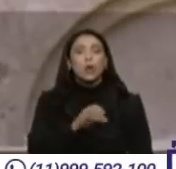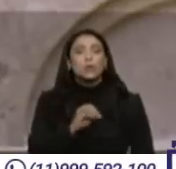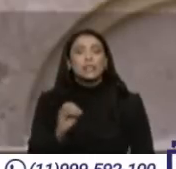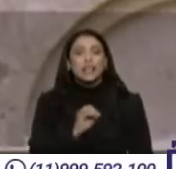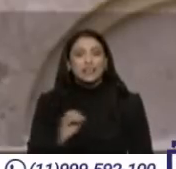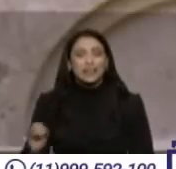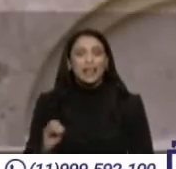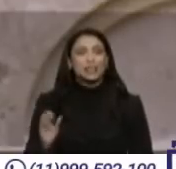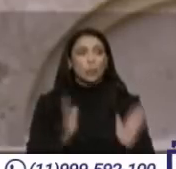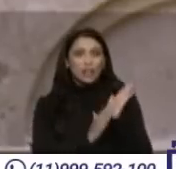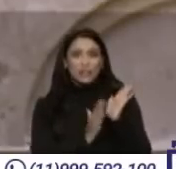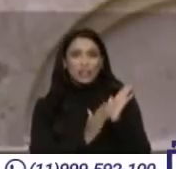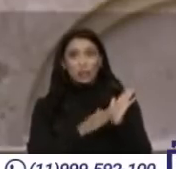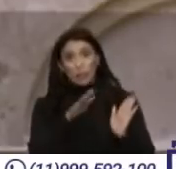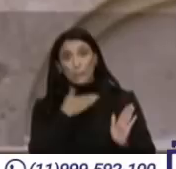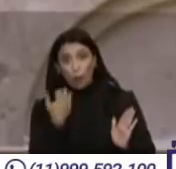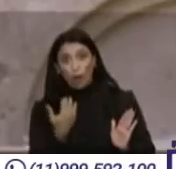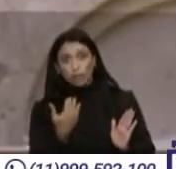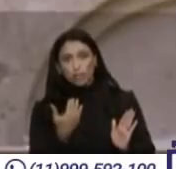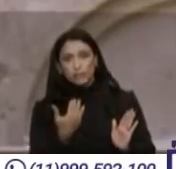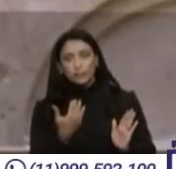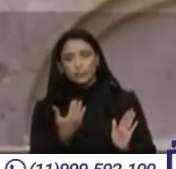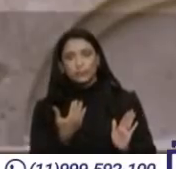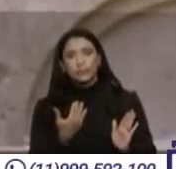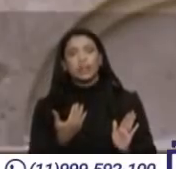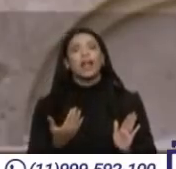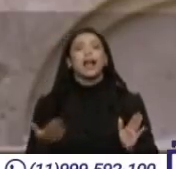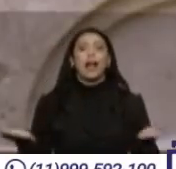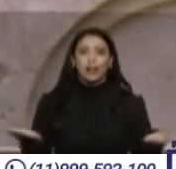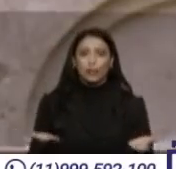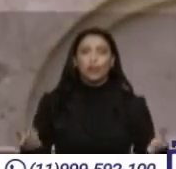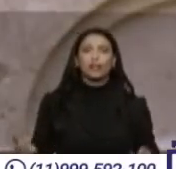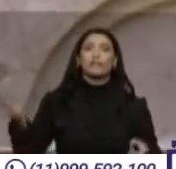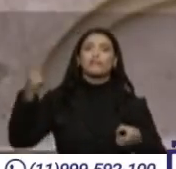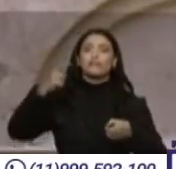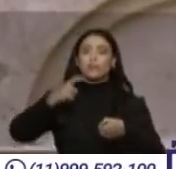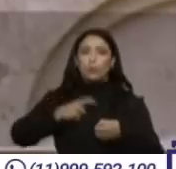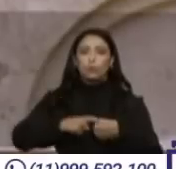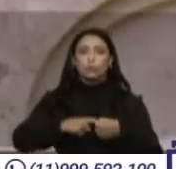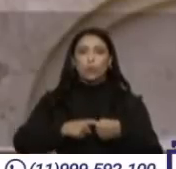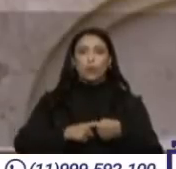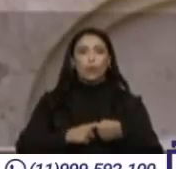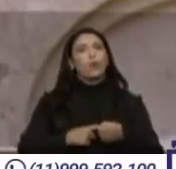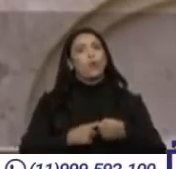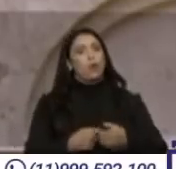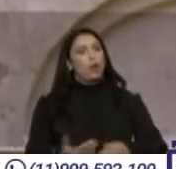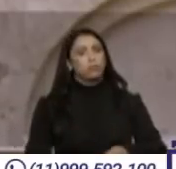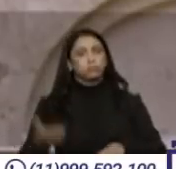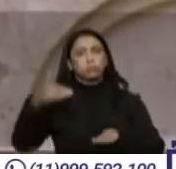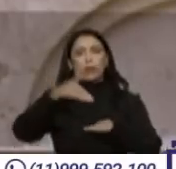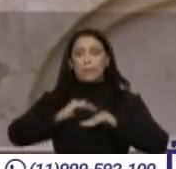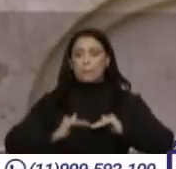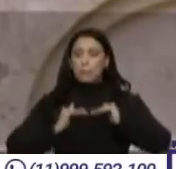centésimo aniversário de sua morte, voltou a repousar altaneiro no hall, em